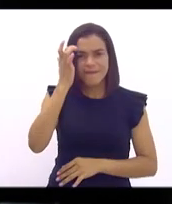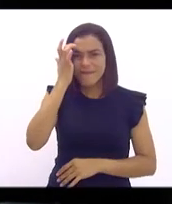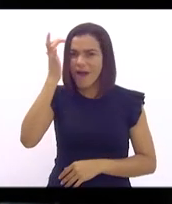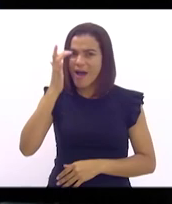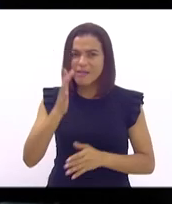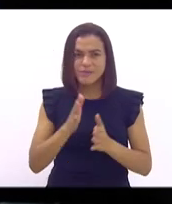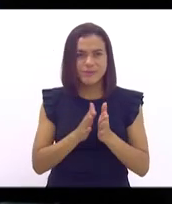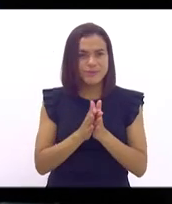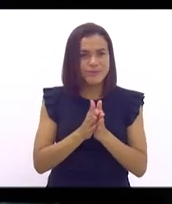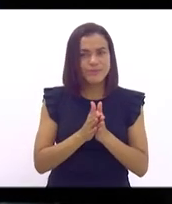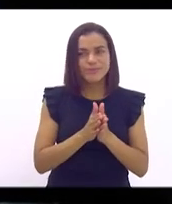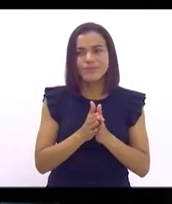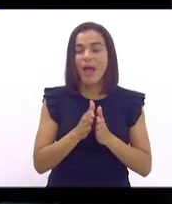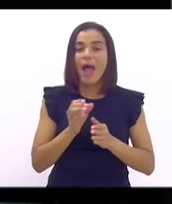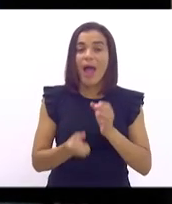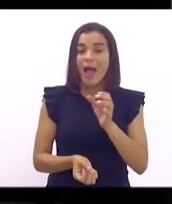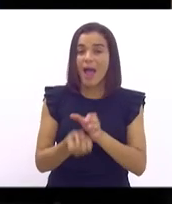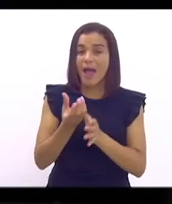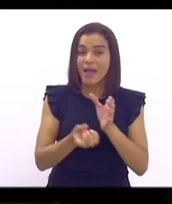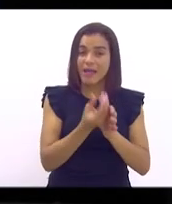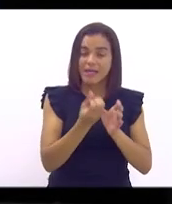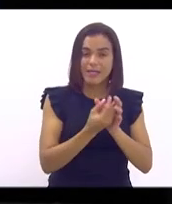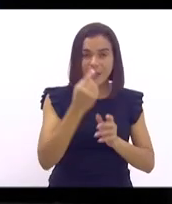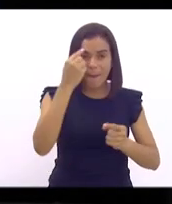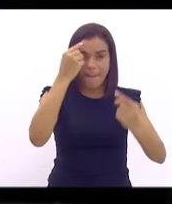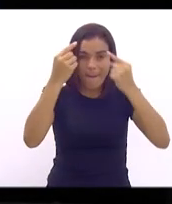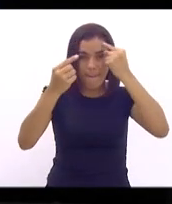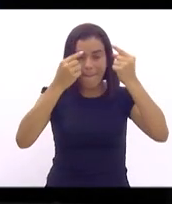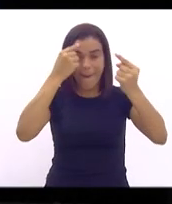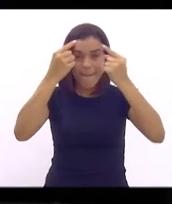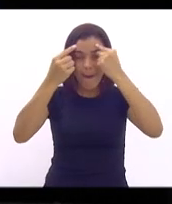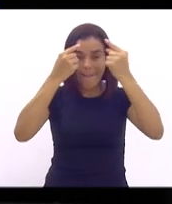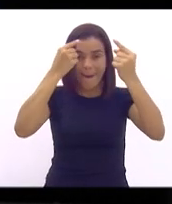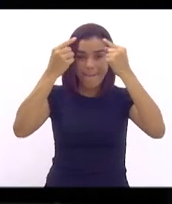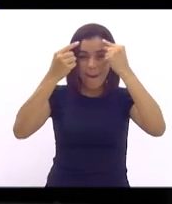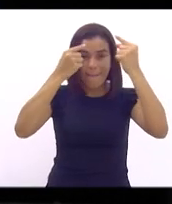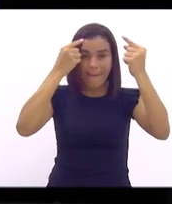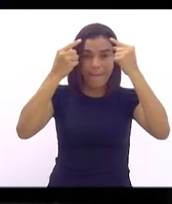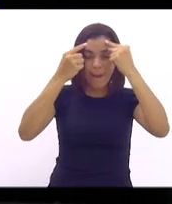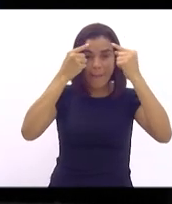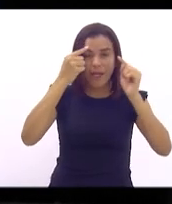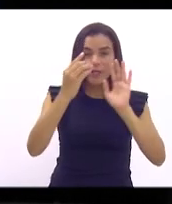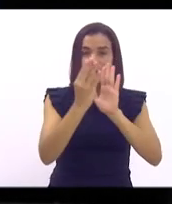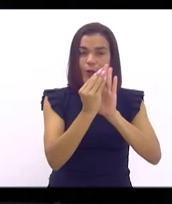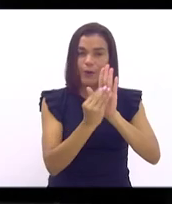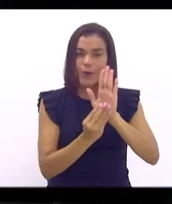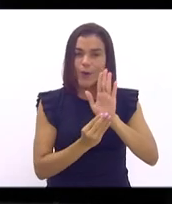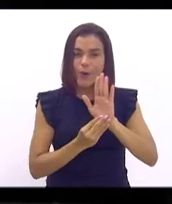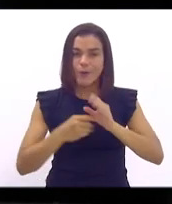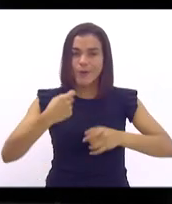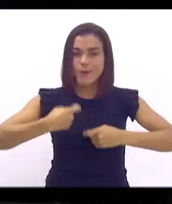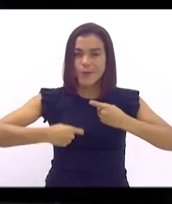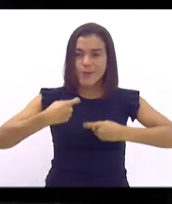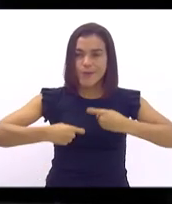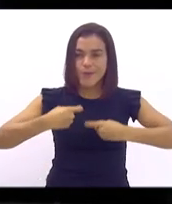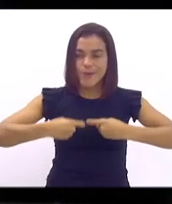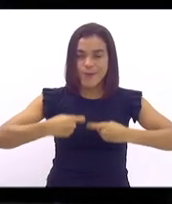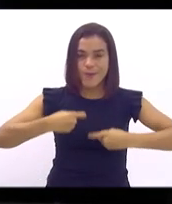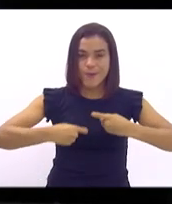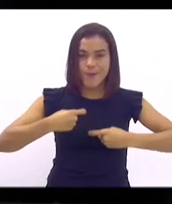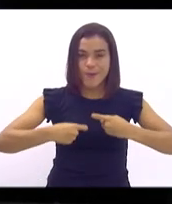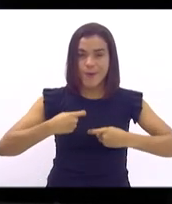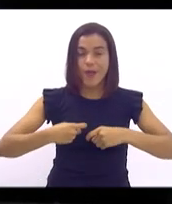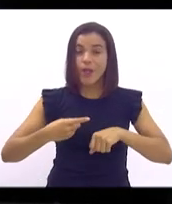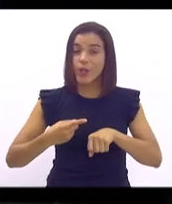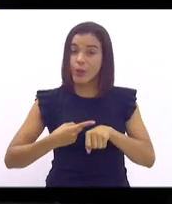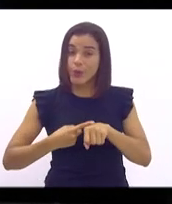por exemplo, a criação, a invenção de conteúdos sexuais, principalmente, né,